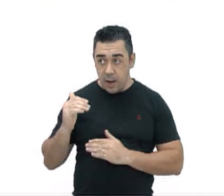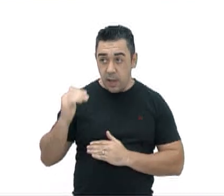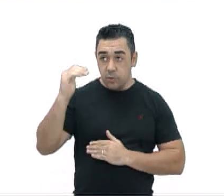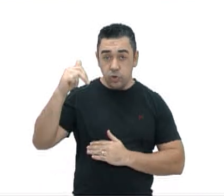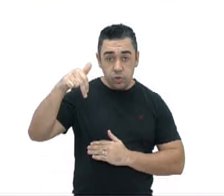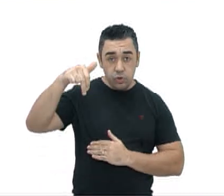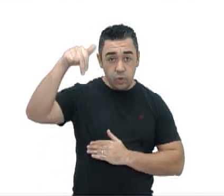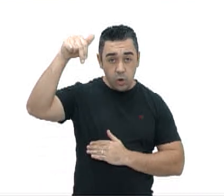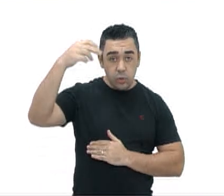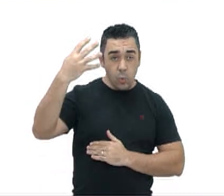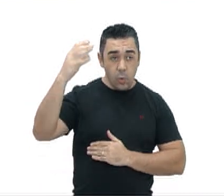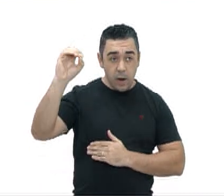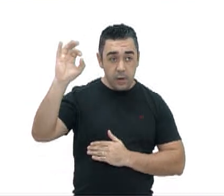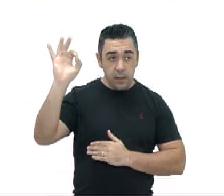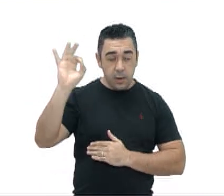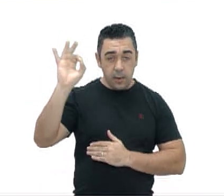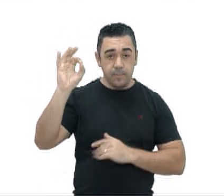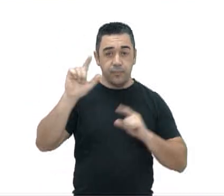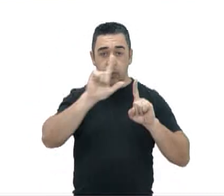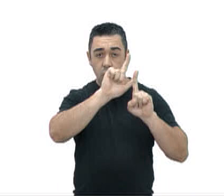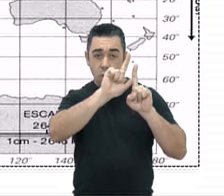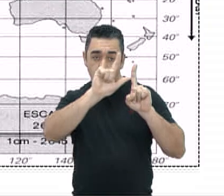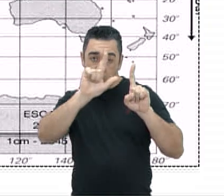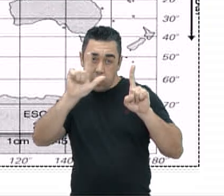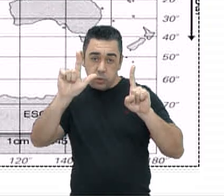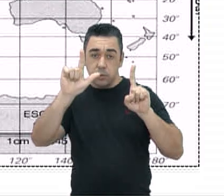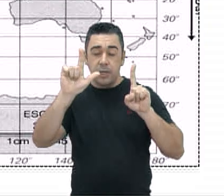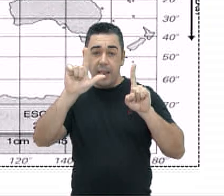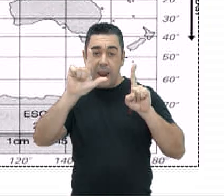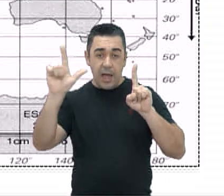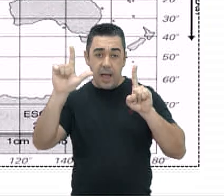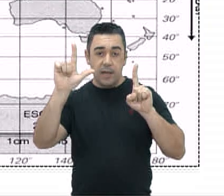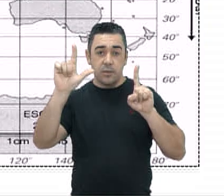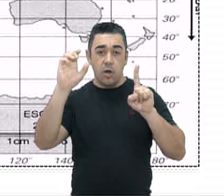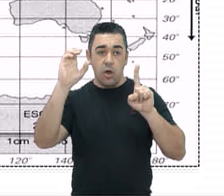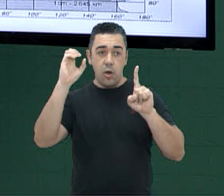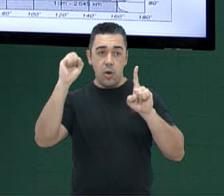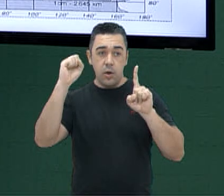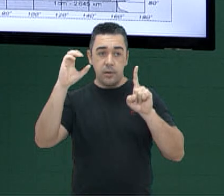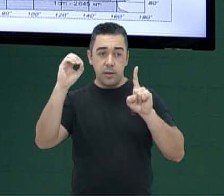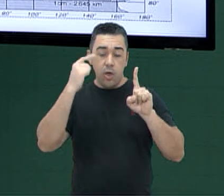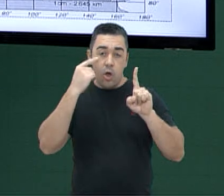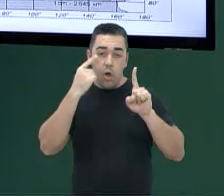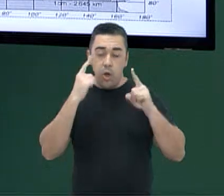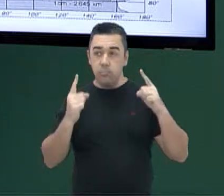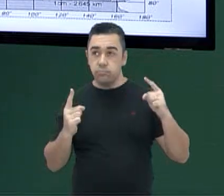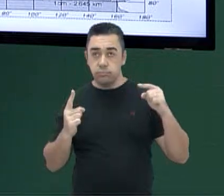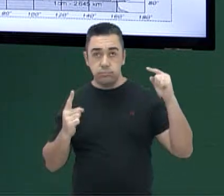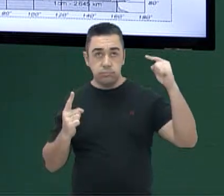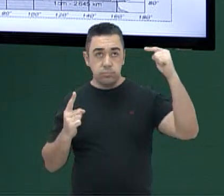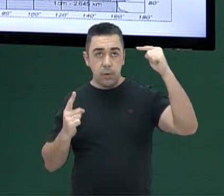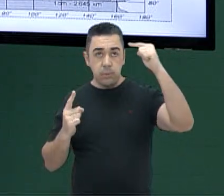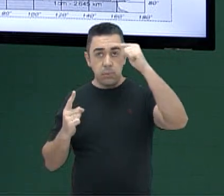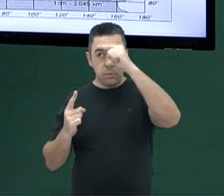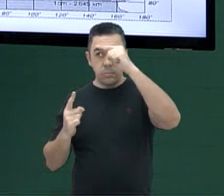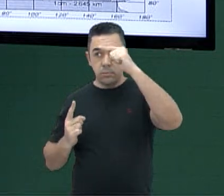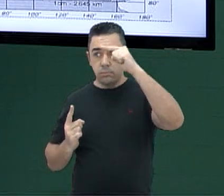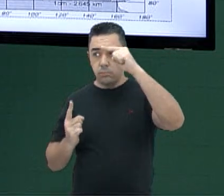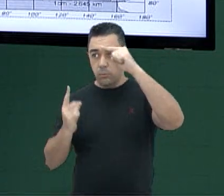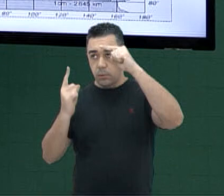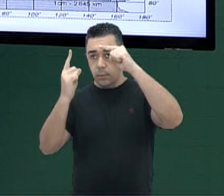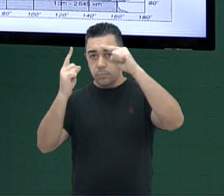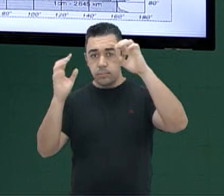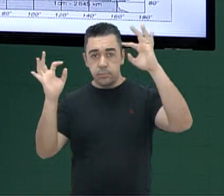e longitude 80 graus leste. Olhando, ó, distância entre linha do Equador e o